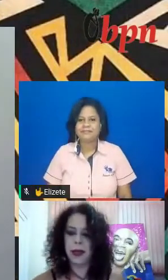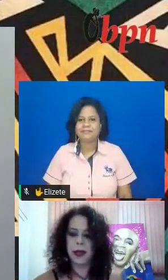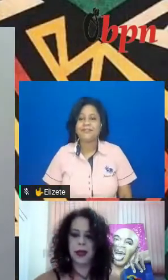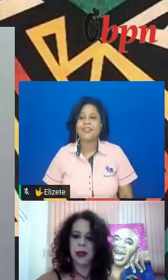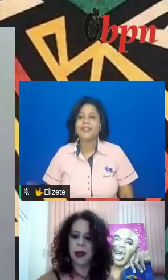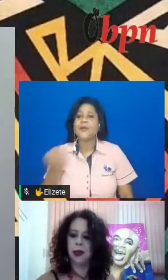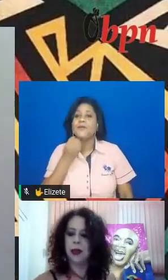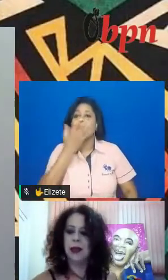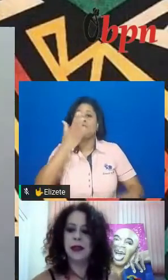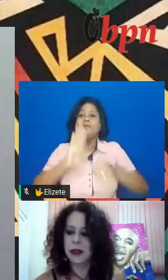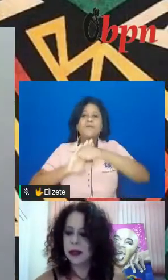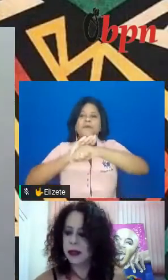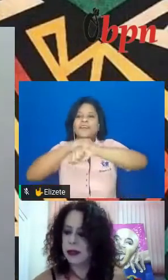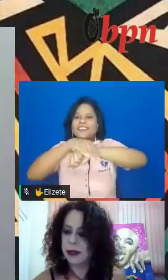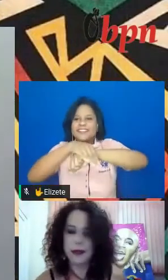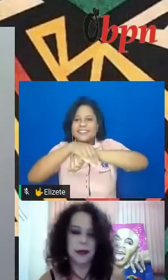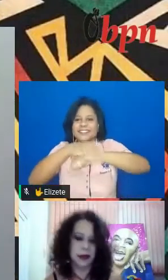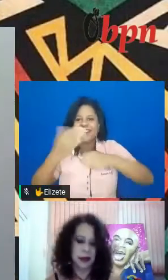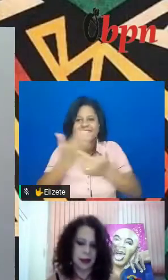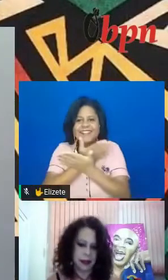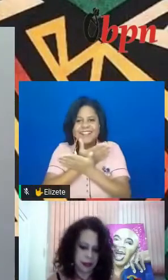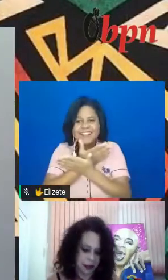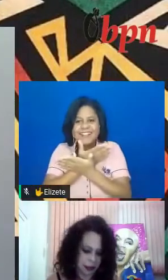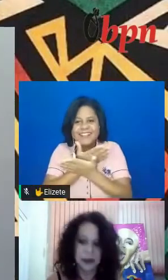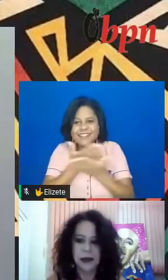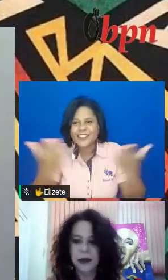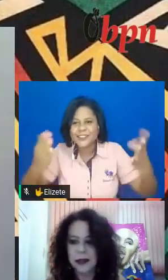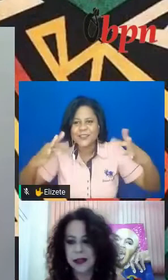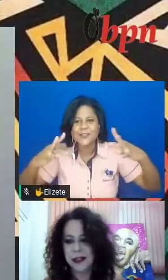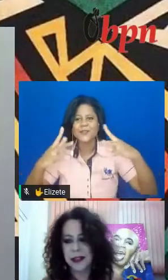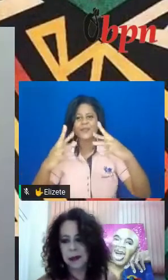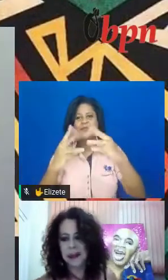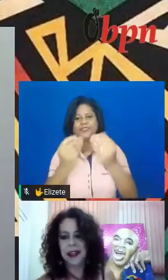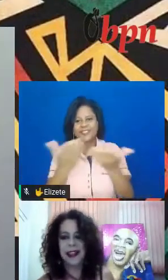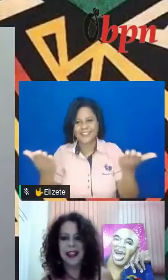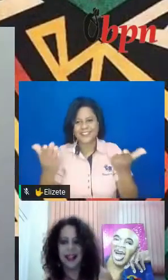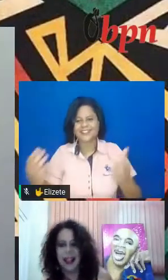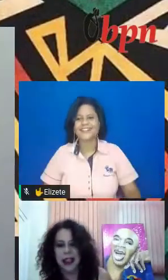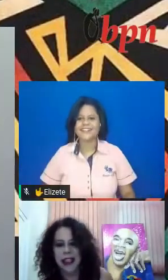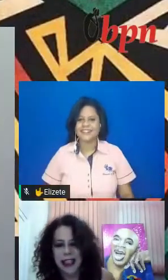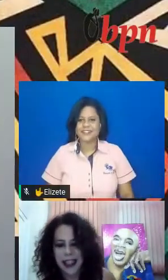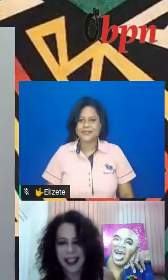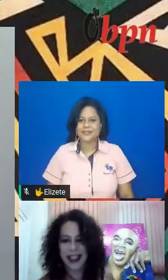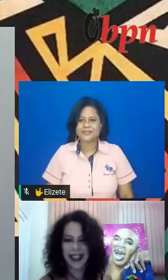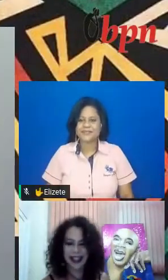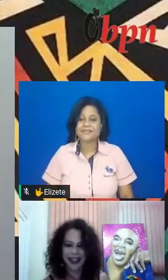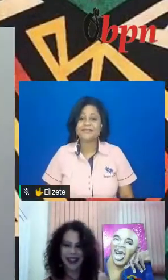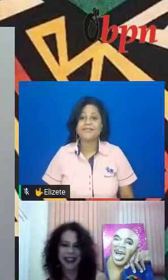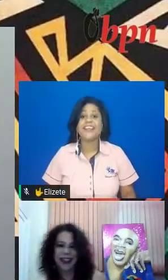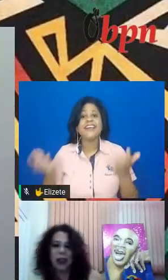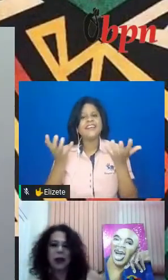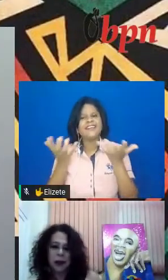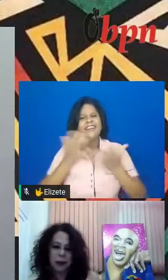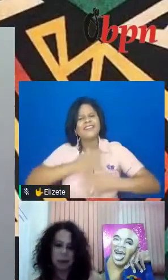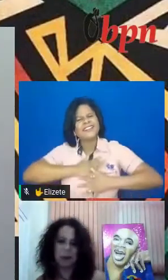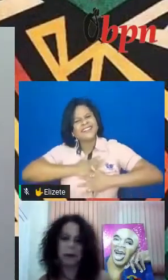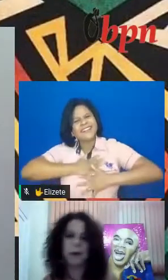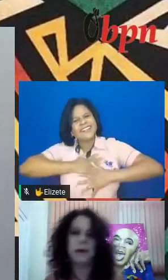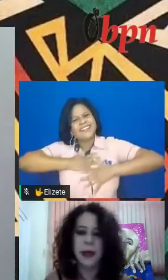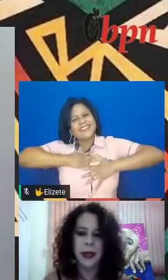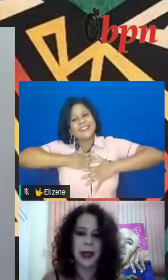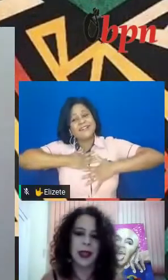Boa noite a todas, a todos e a todos. Quero dizer a minha alegria de estar mais